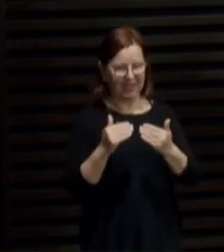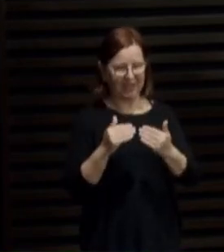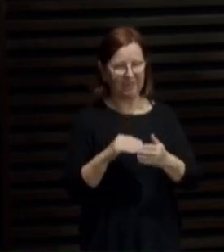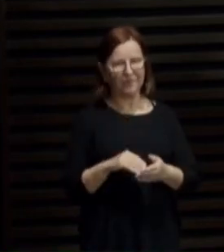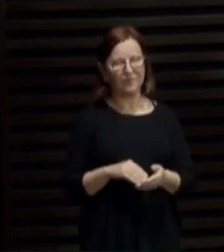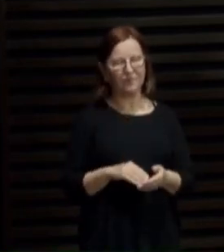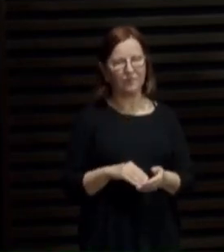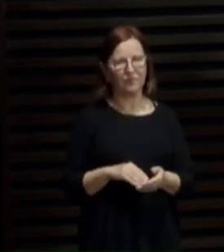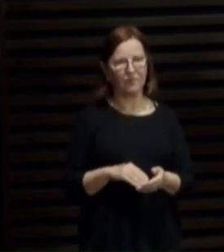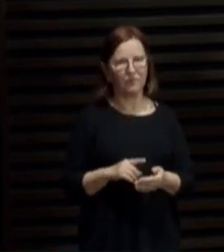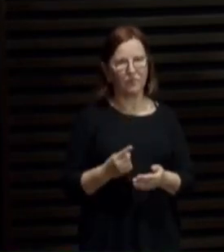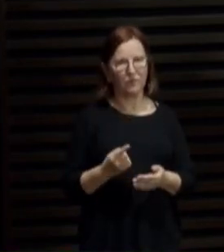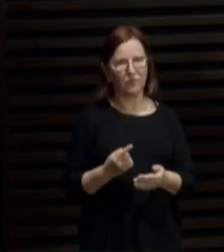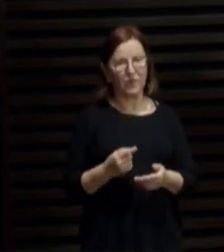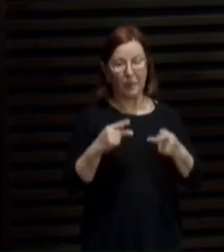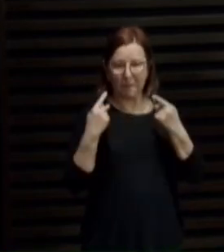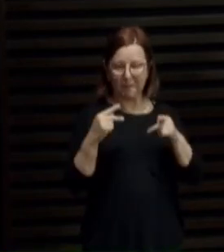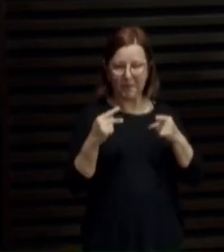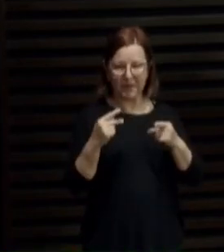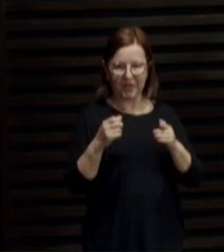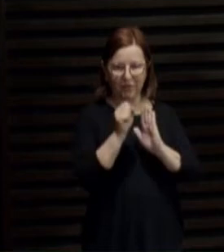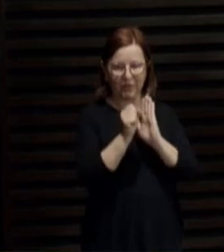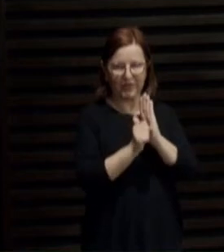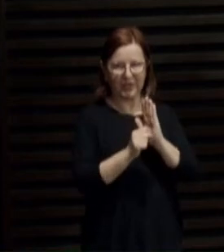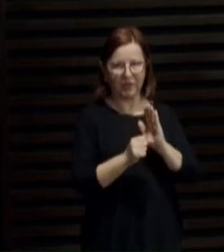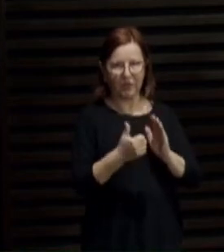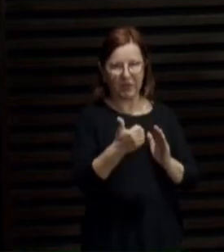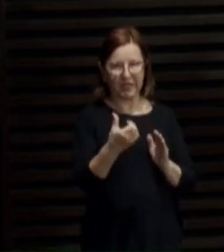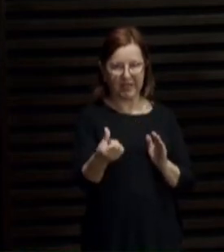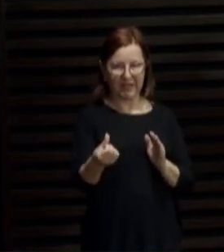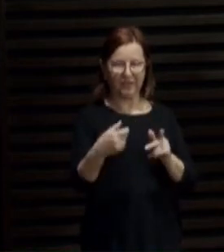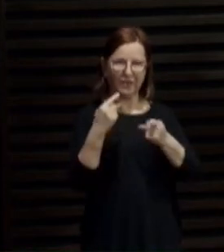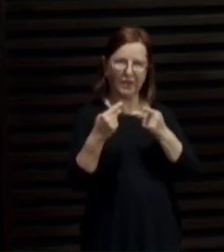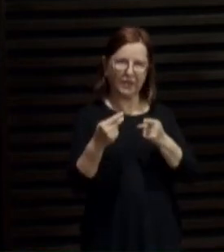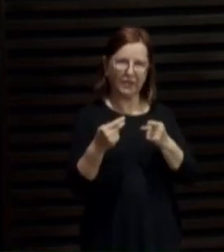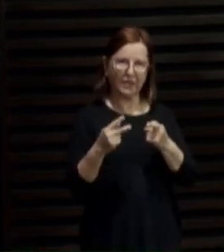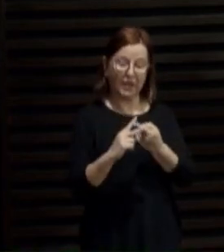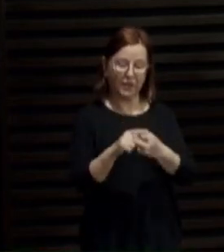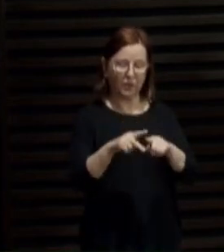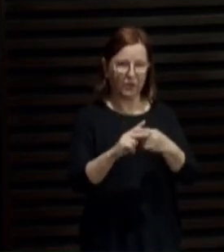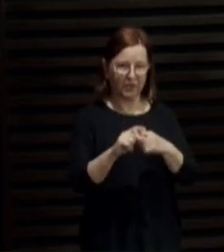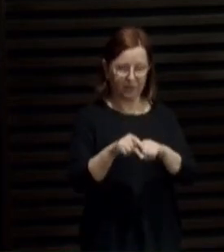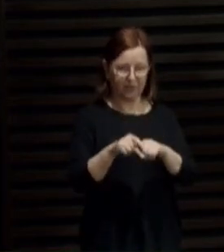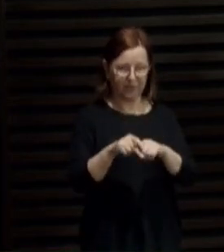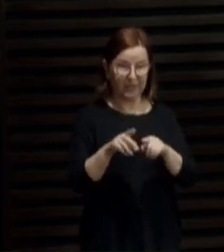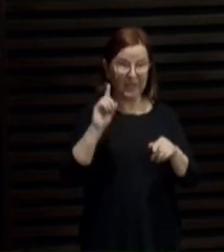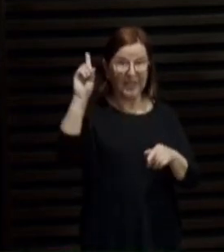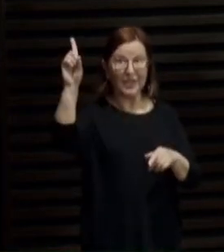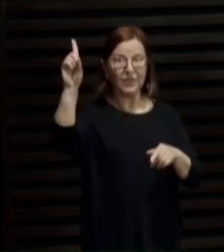Thomas Brooks, também do século XVI, as correções ministradas por Deus